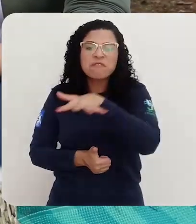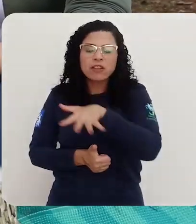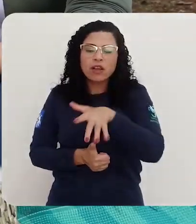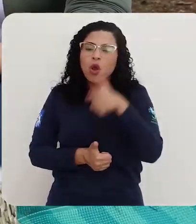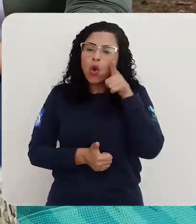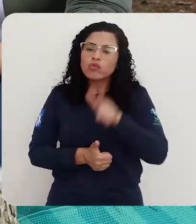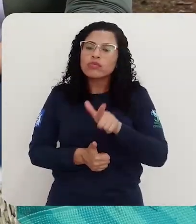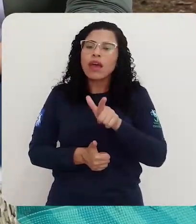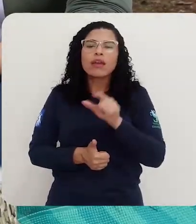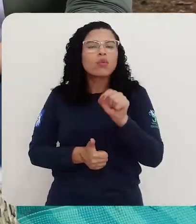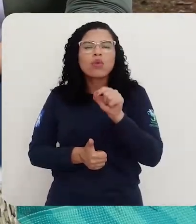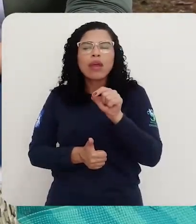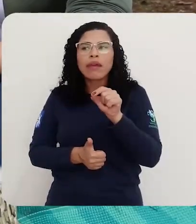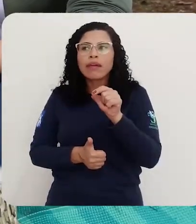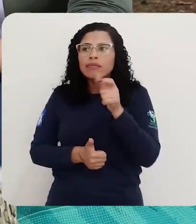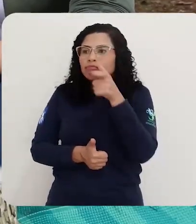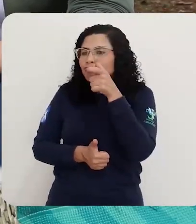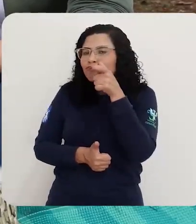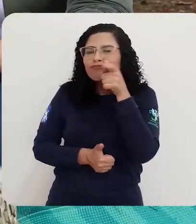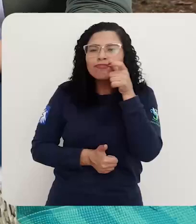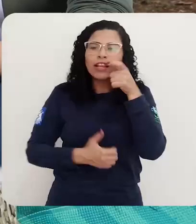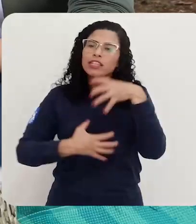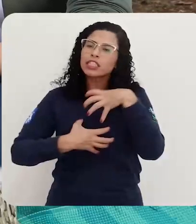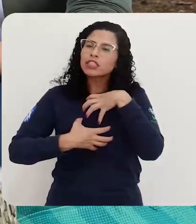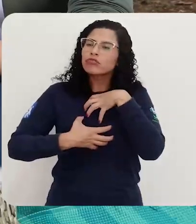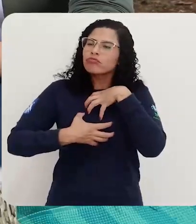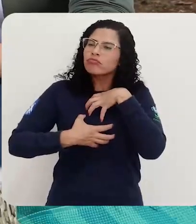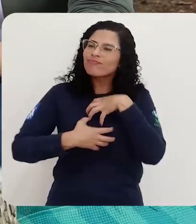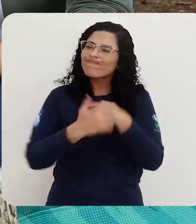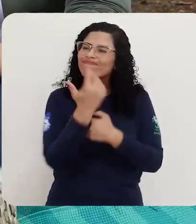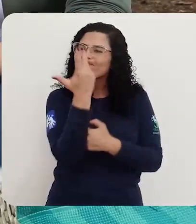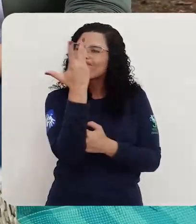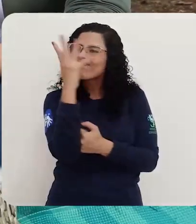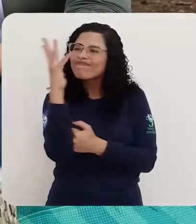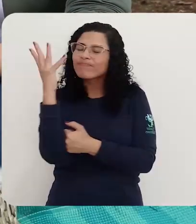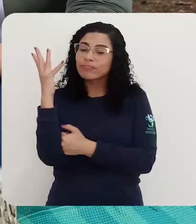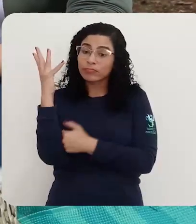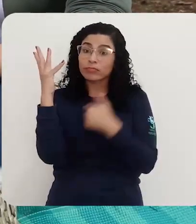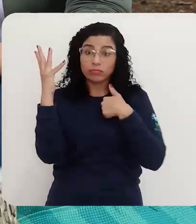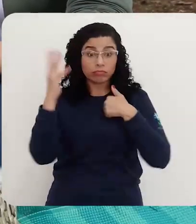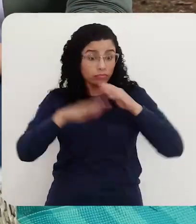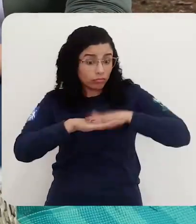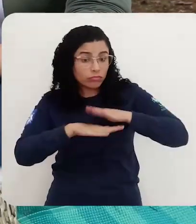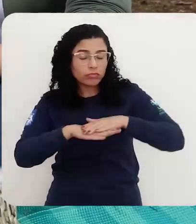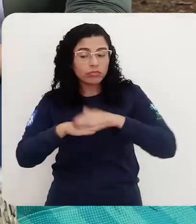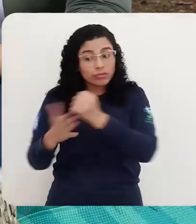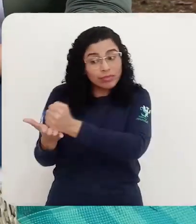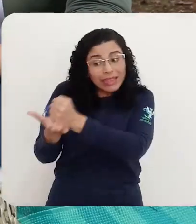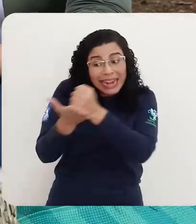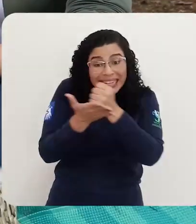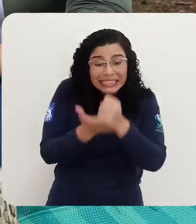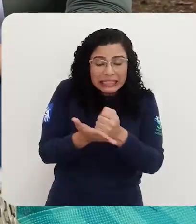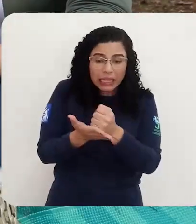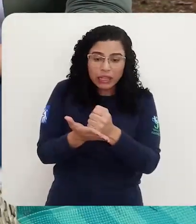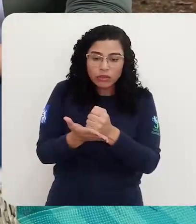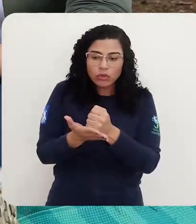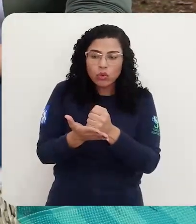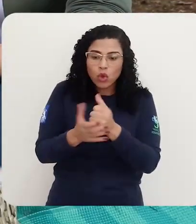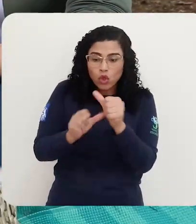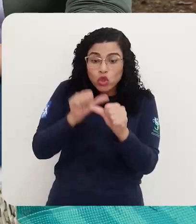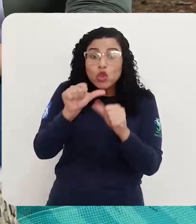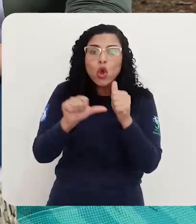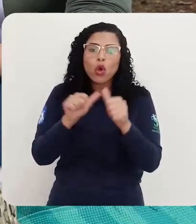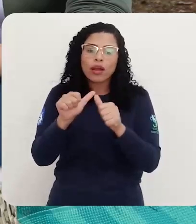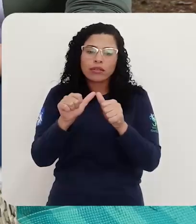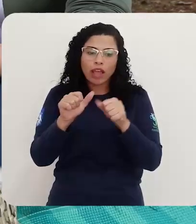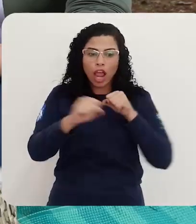ambiente, onde ela possa observar e sentir aquilo que a natureza tem para proporcionar, então eu estou trazendo ela, né, do lado